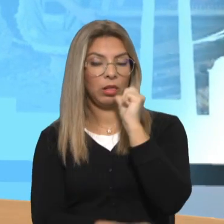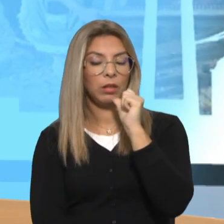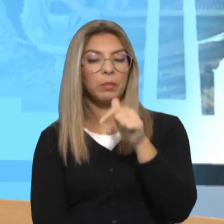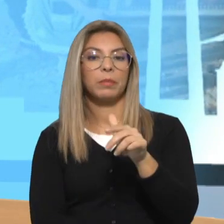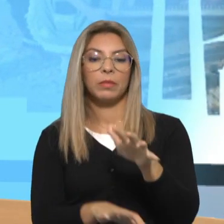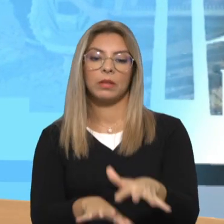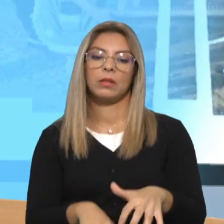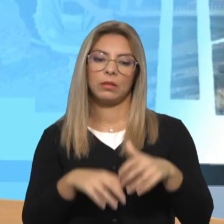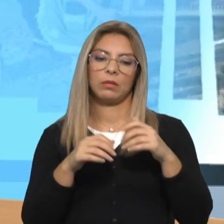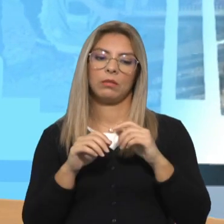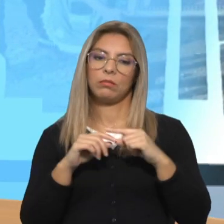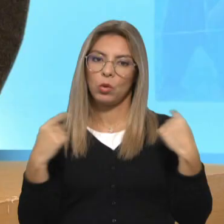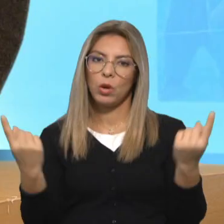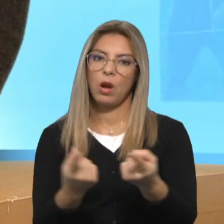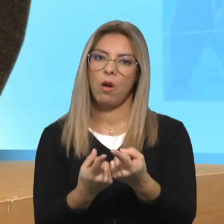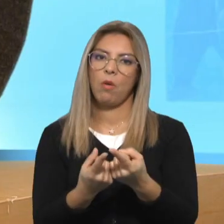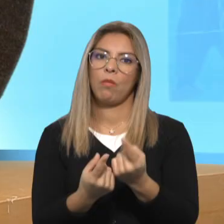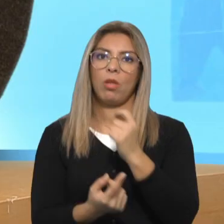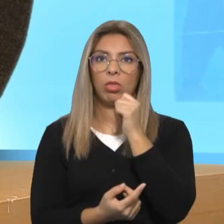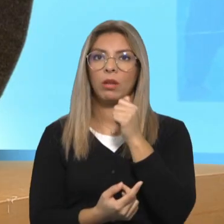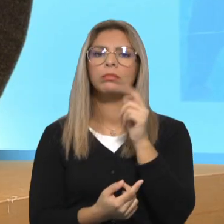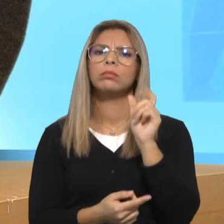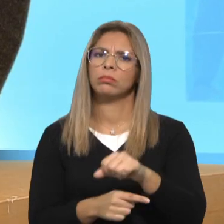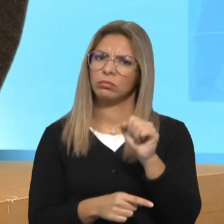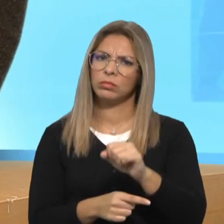acontecer? Sem dúvida nenhuma. Caminhamos juntos,